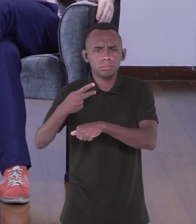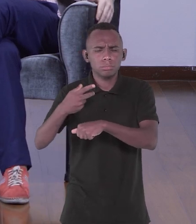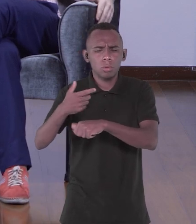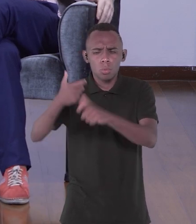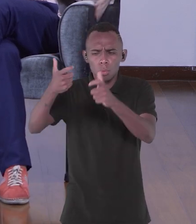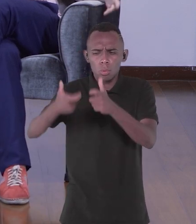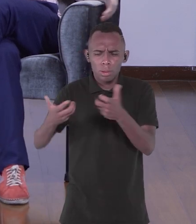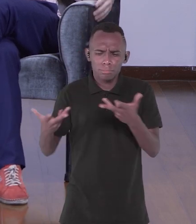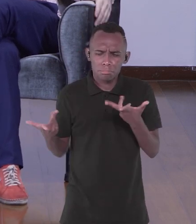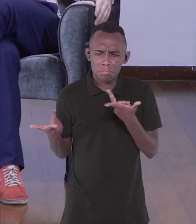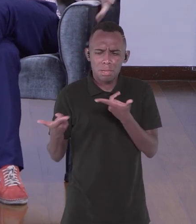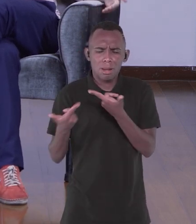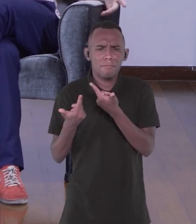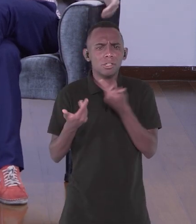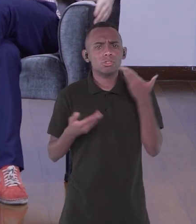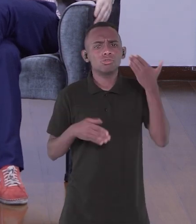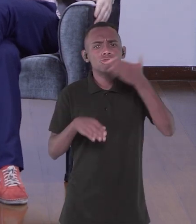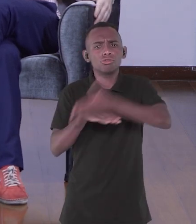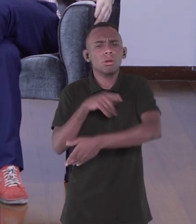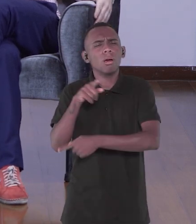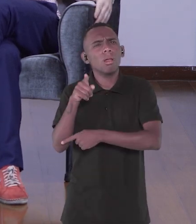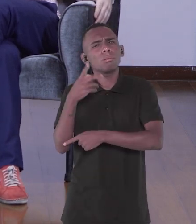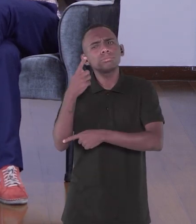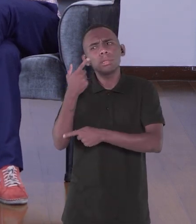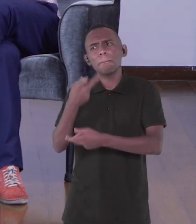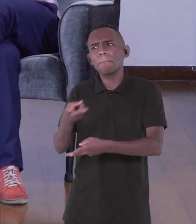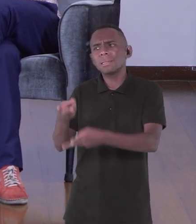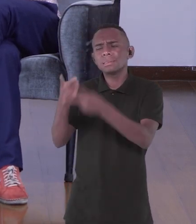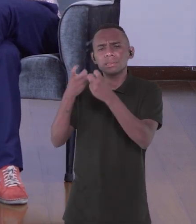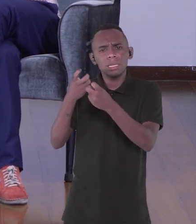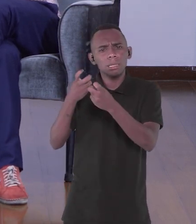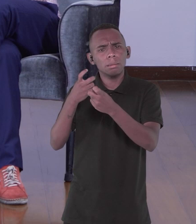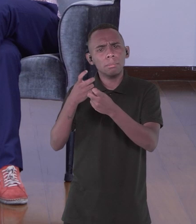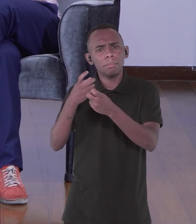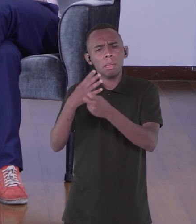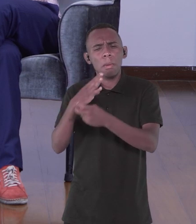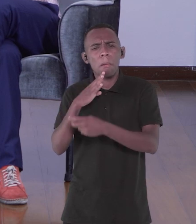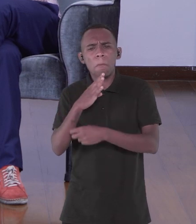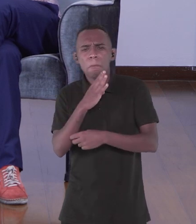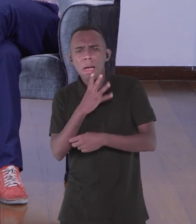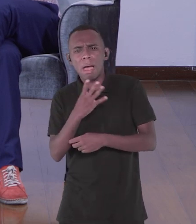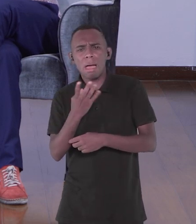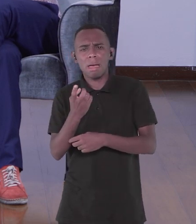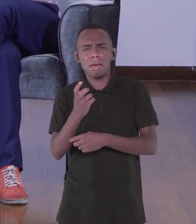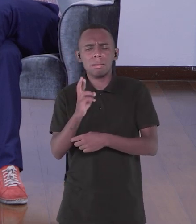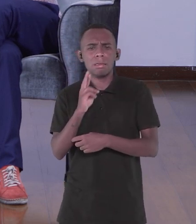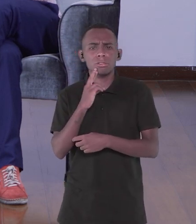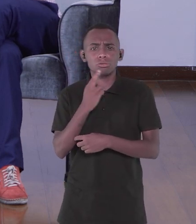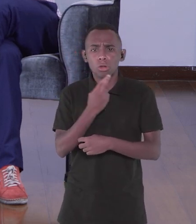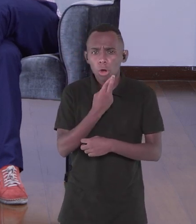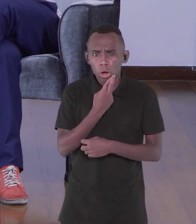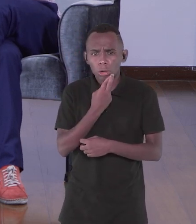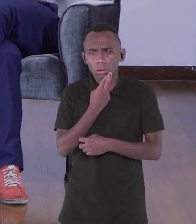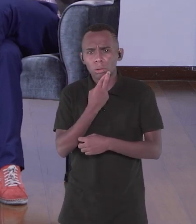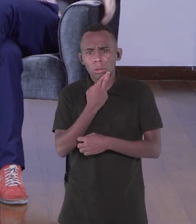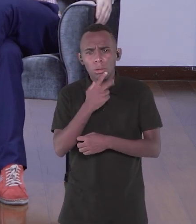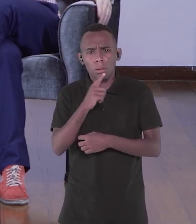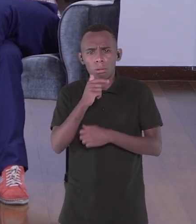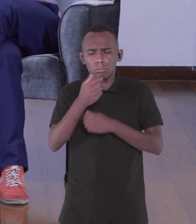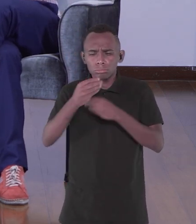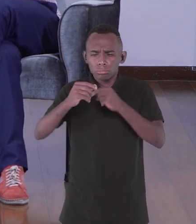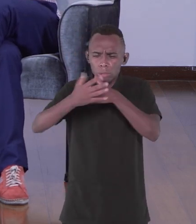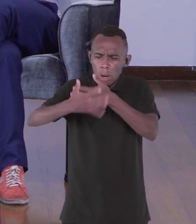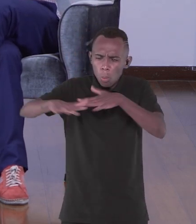Né? Quando você chega lá, você descobre que é um balneário, bares, restaurantes, uma orla,